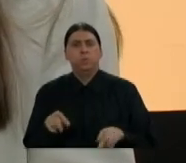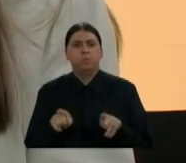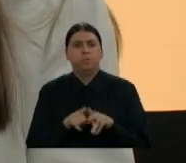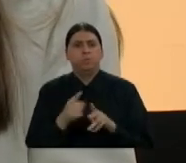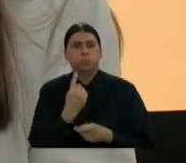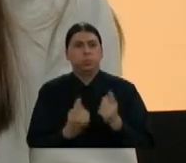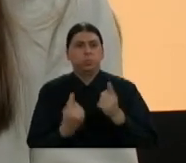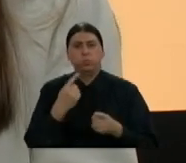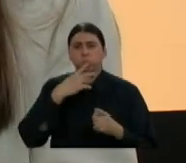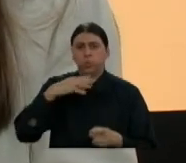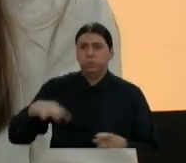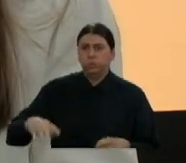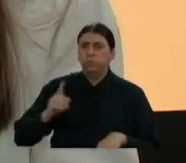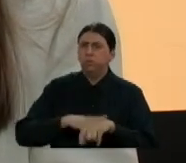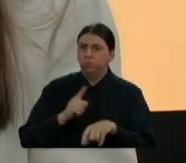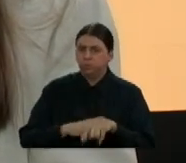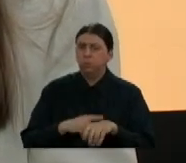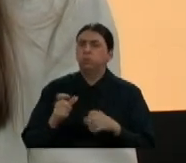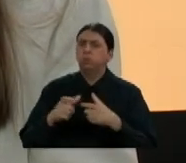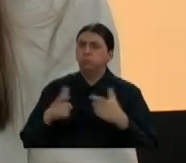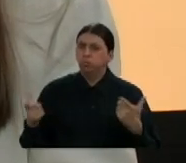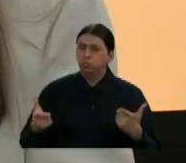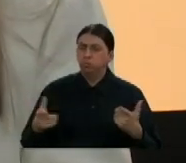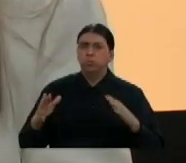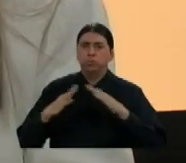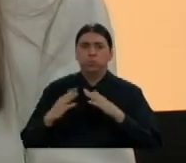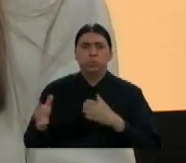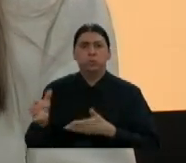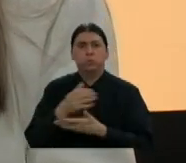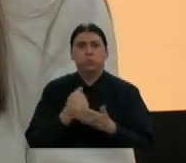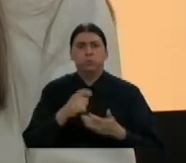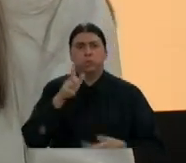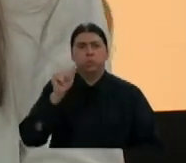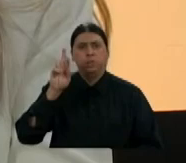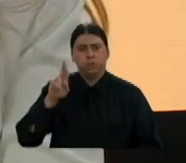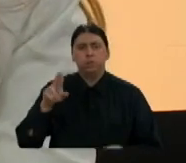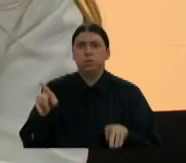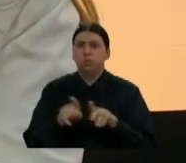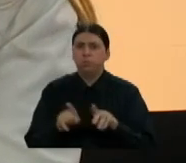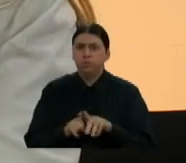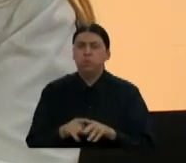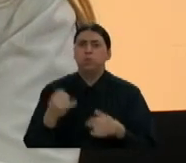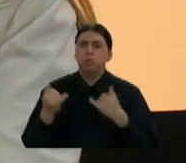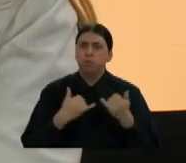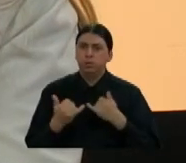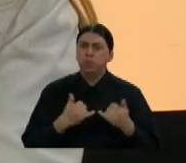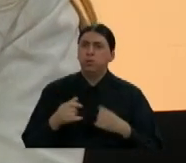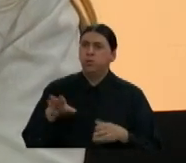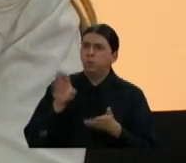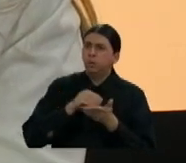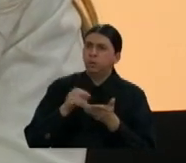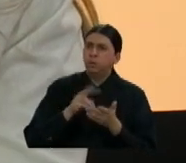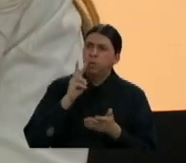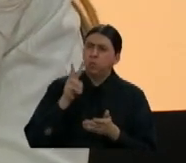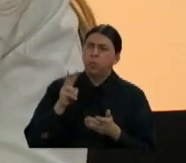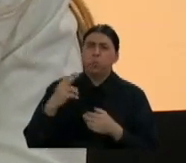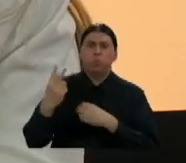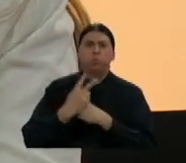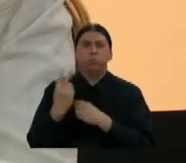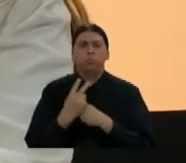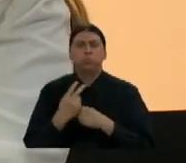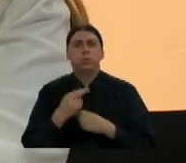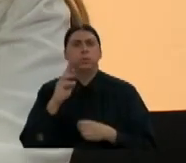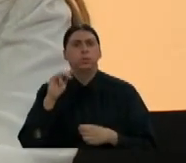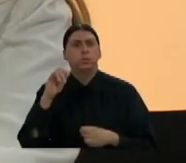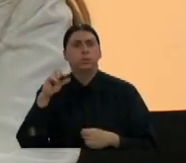ficam tanto tempo nas casas de acolhimento assim no nas casas lares por exemplo que eles já têm como referência a cuidadora residentes acontece que a